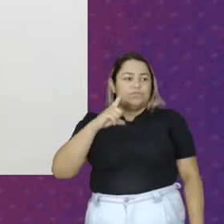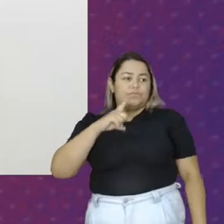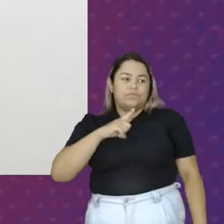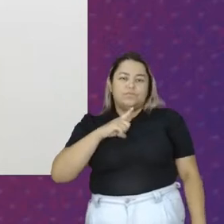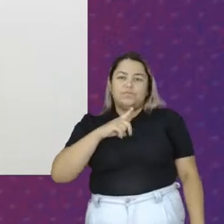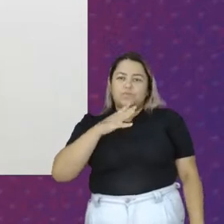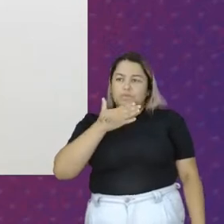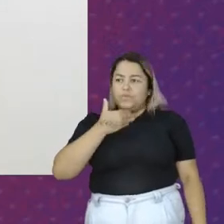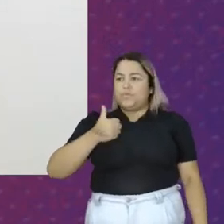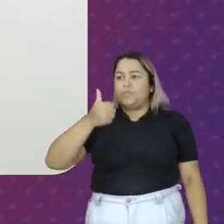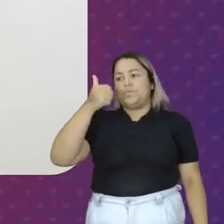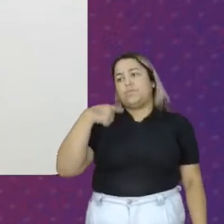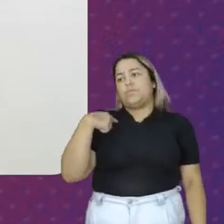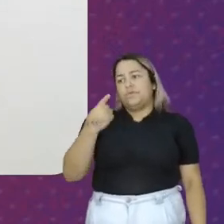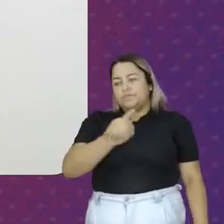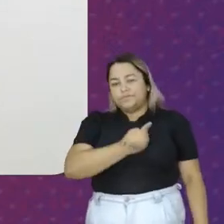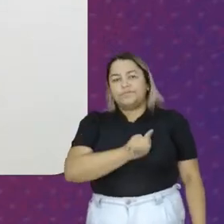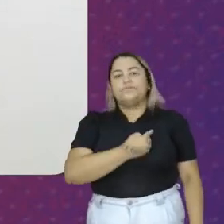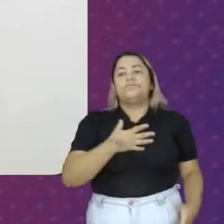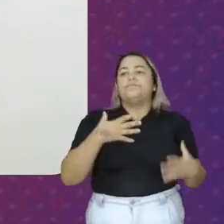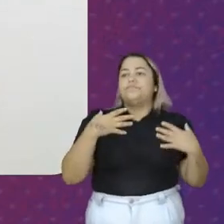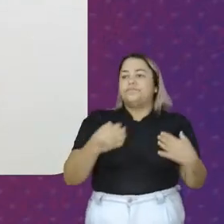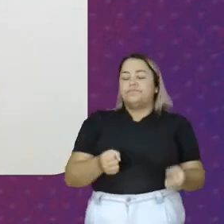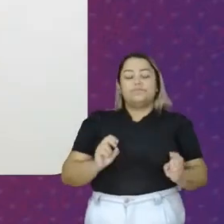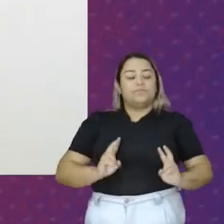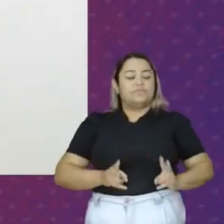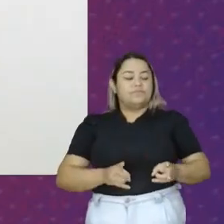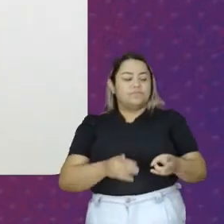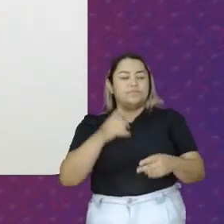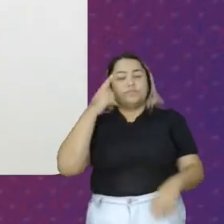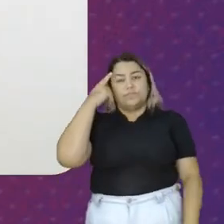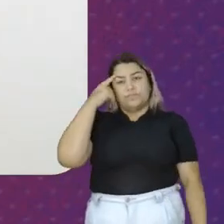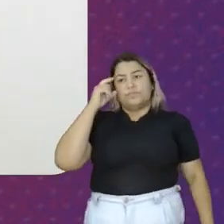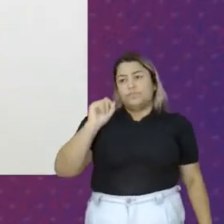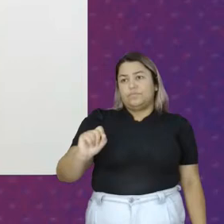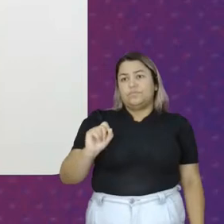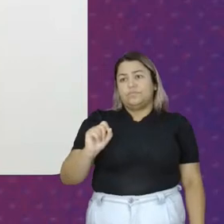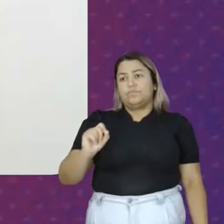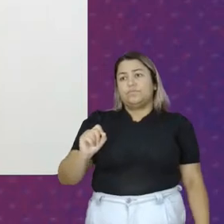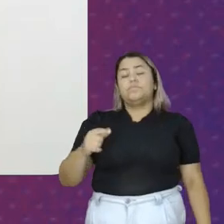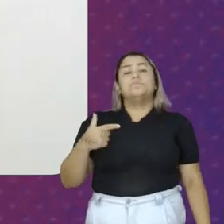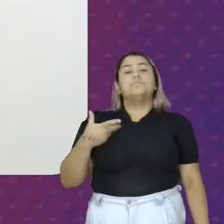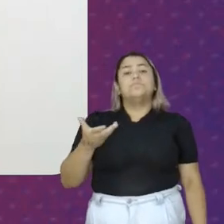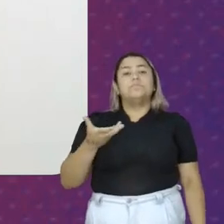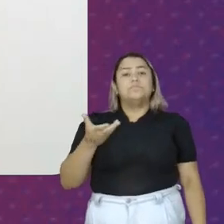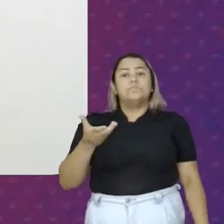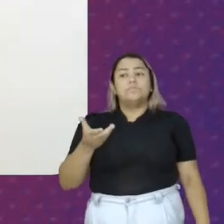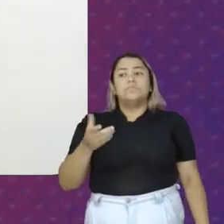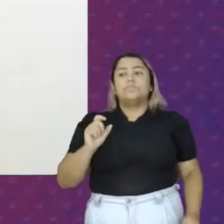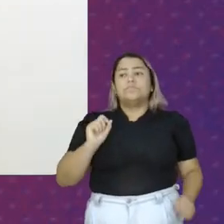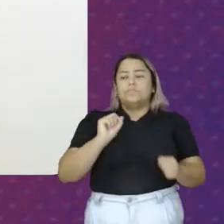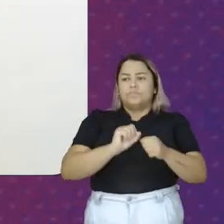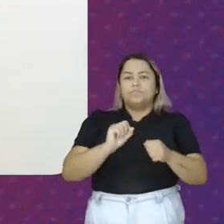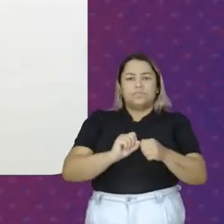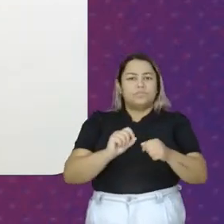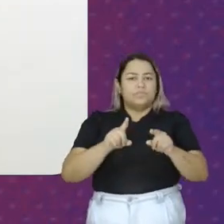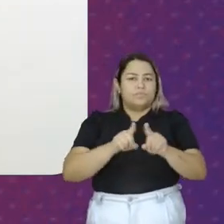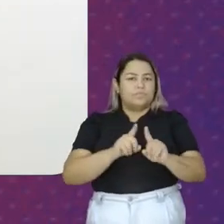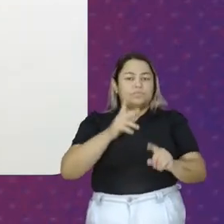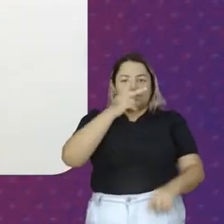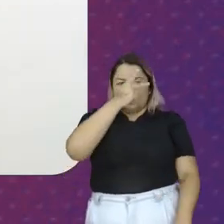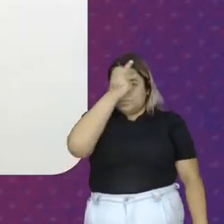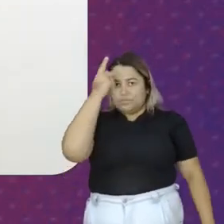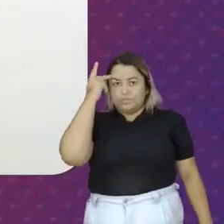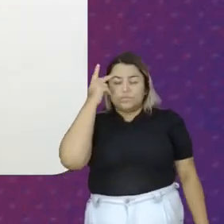por nós. Então vamos sempre pensar, né? Isso aqui que eu quero fazer, eu faria para as pessoas